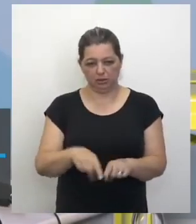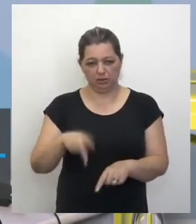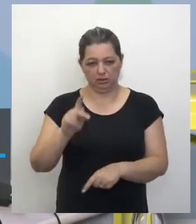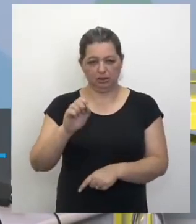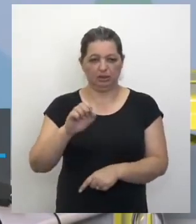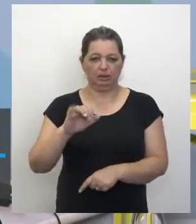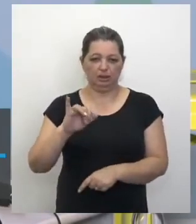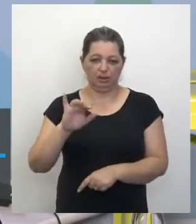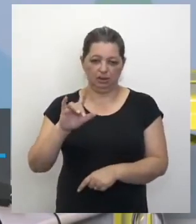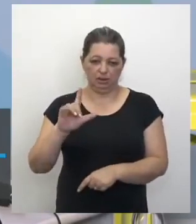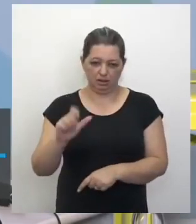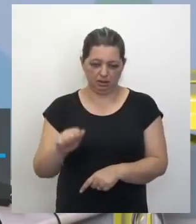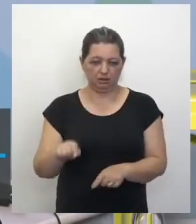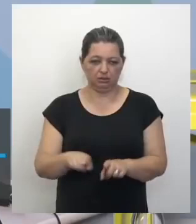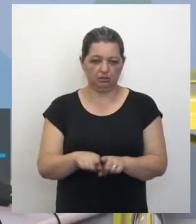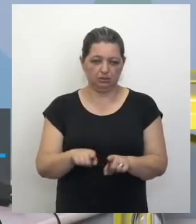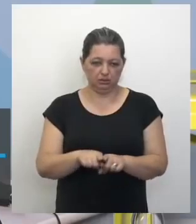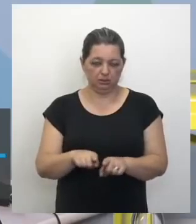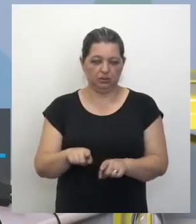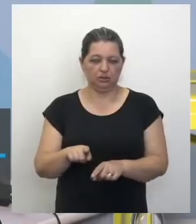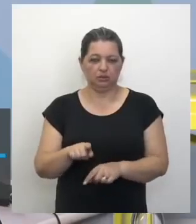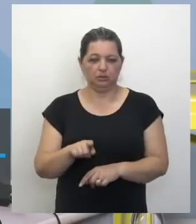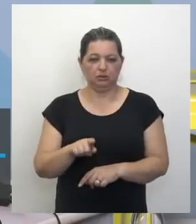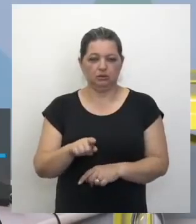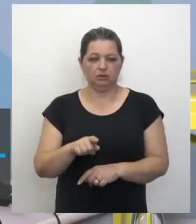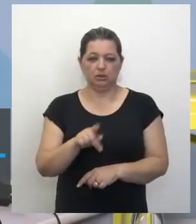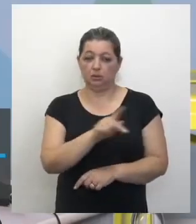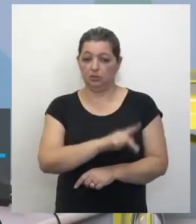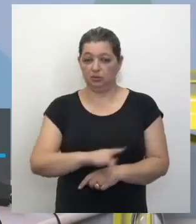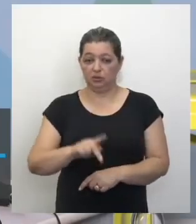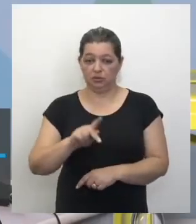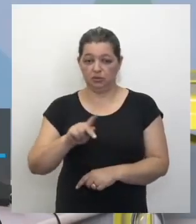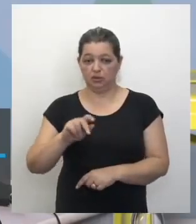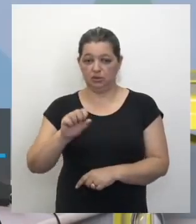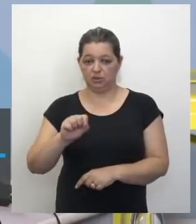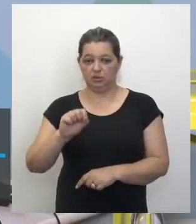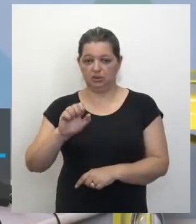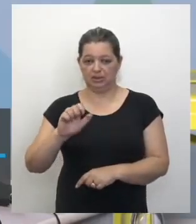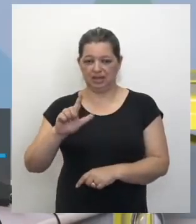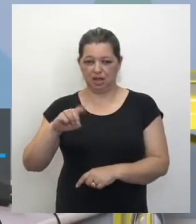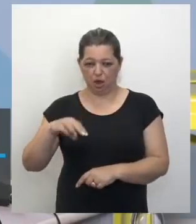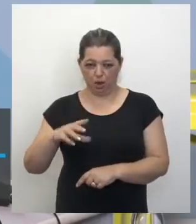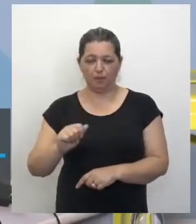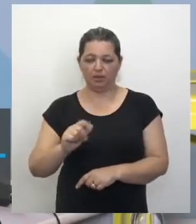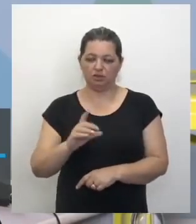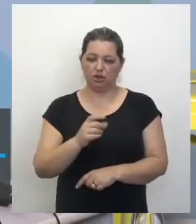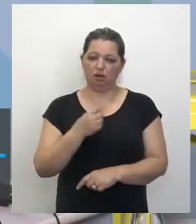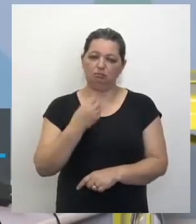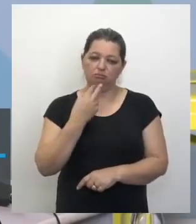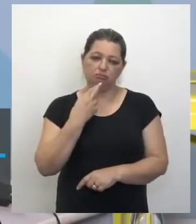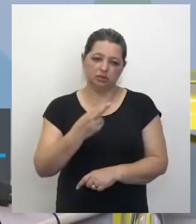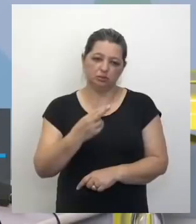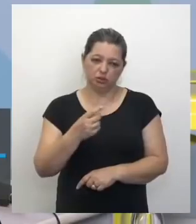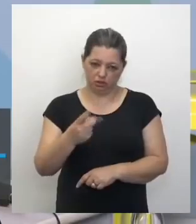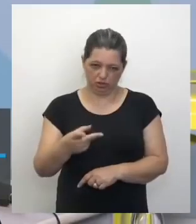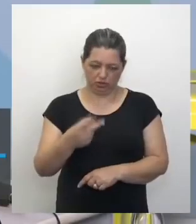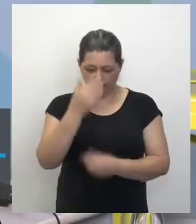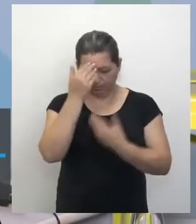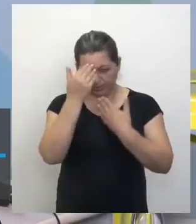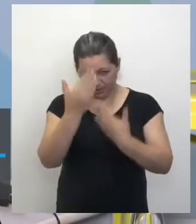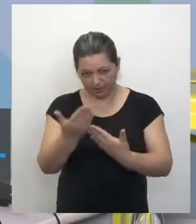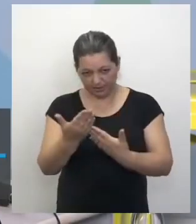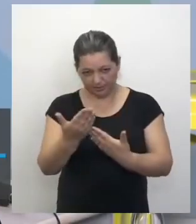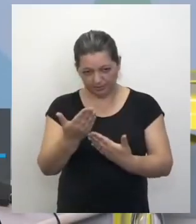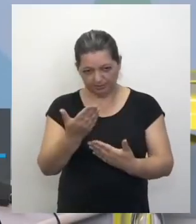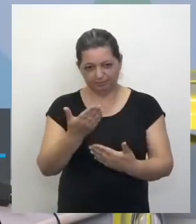Joaquim Alves Cruz, lá da Sul 3, tá? Com a professora Selma, também 12, e todas vão nesse sentido. Obrigado a todos pela participação. E de antemão,